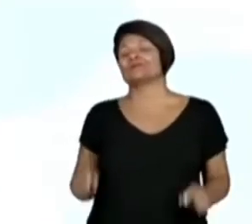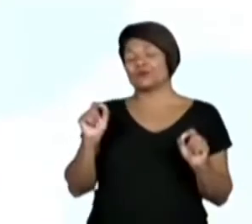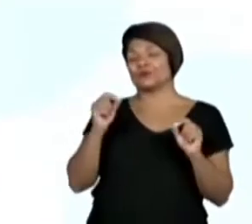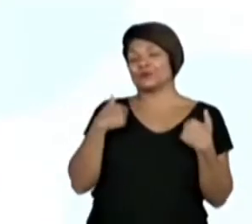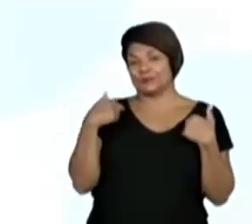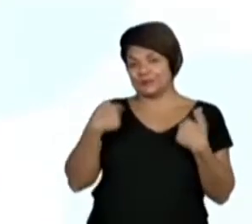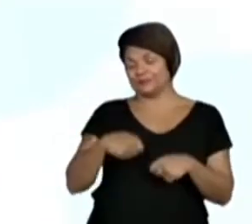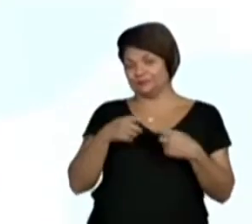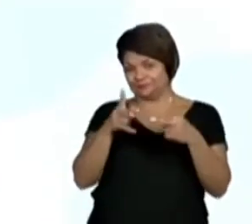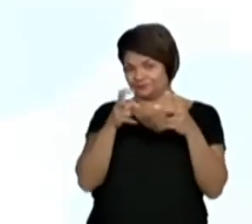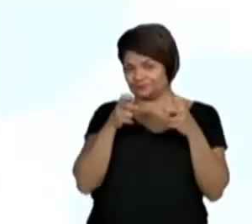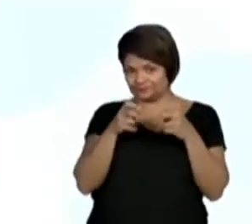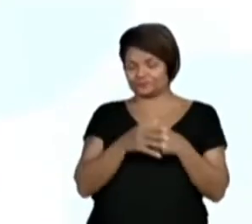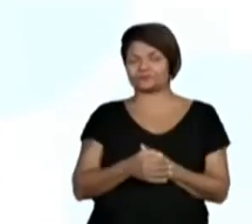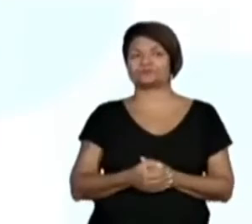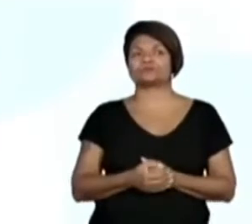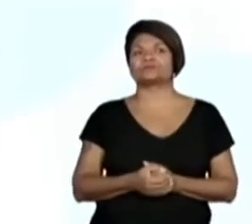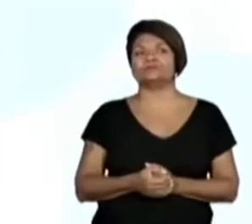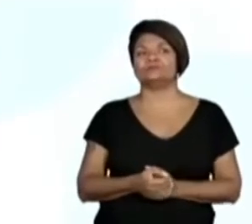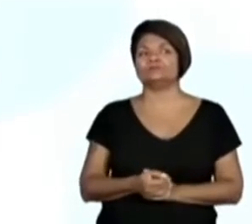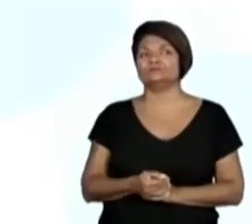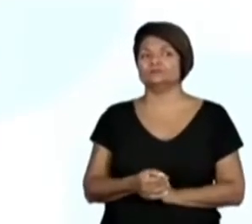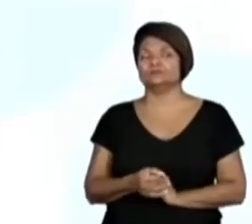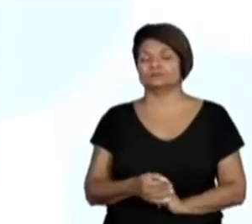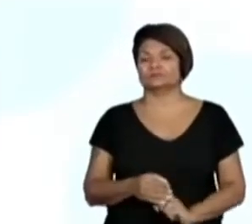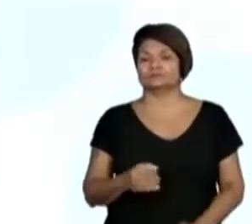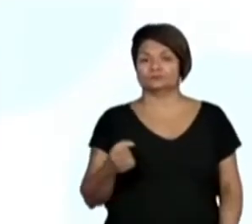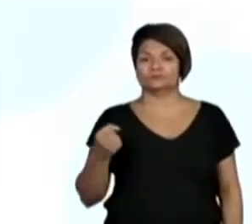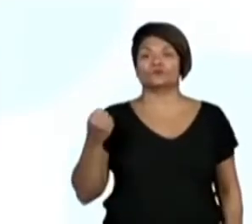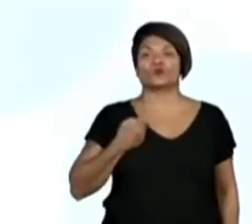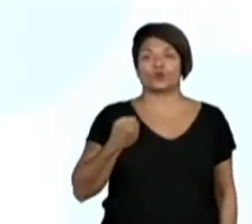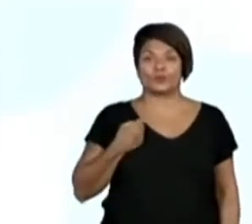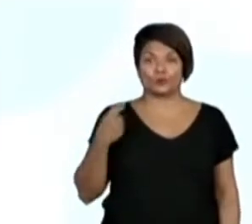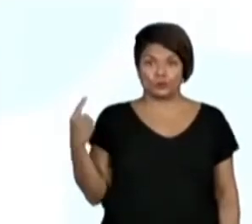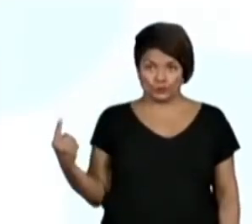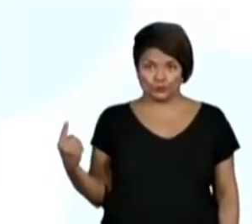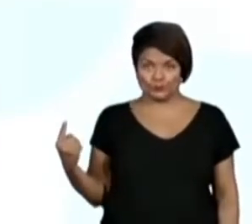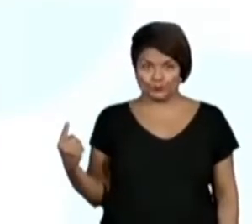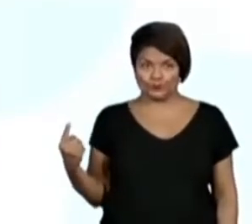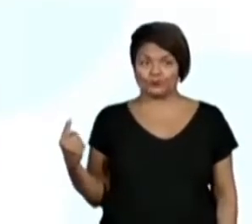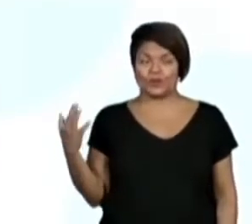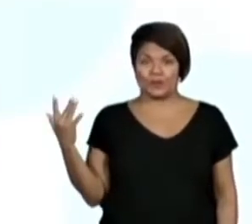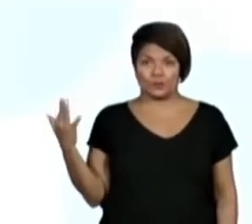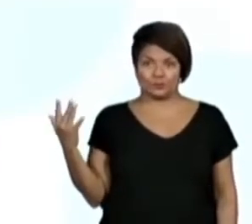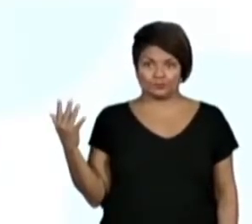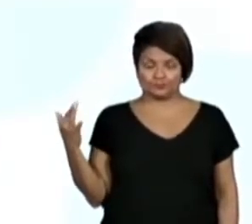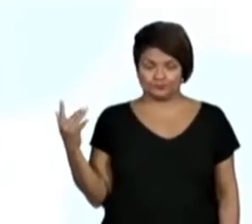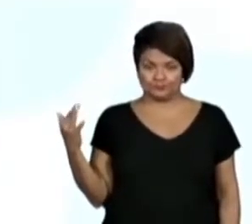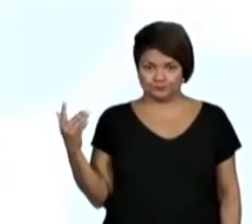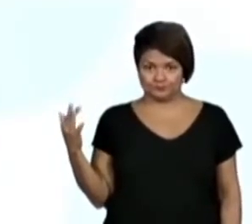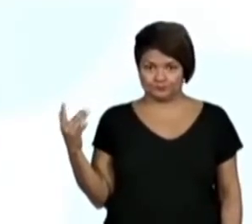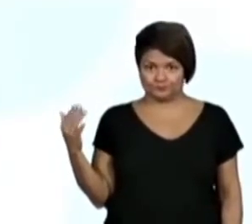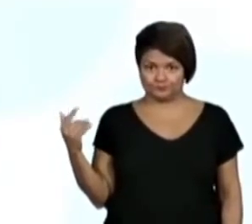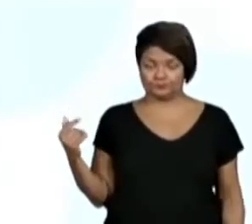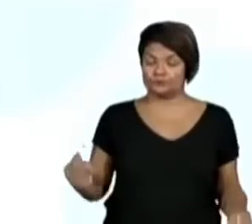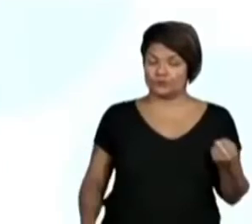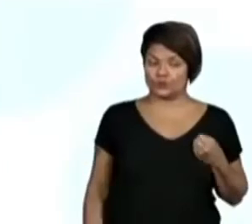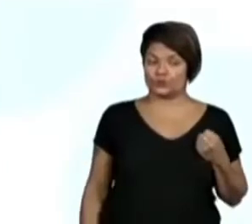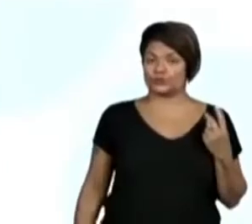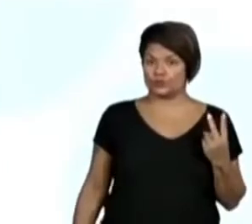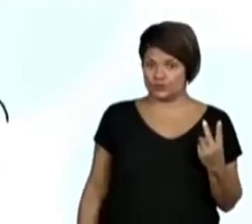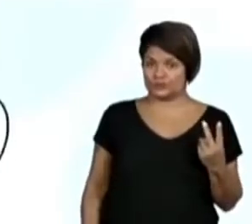perceber é assim. O que é legal perceber? Essa aqui a gente vai usar como número 1, a mãozinha. A mão. Número